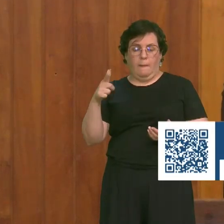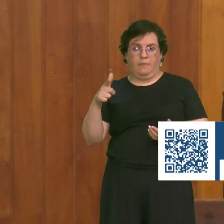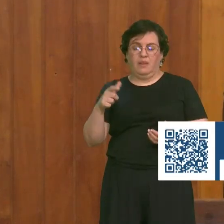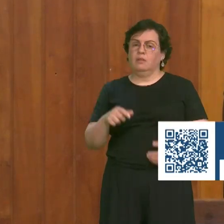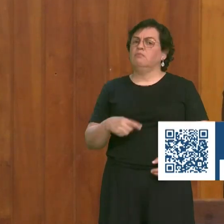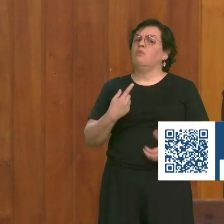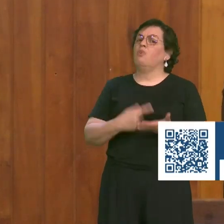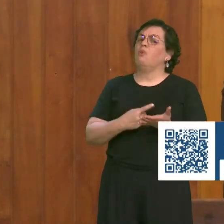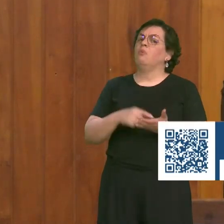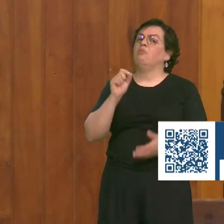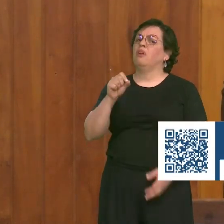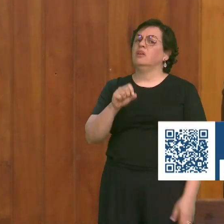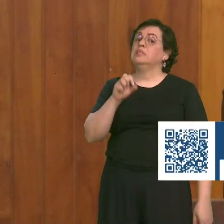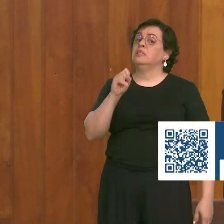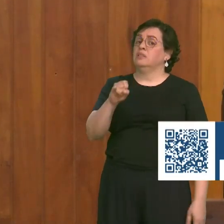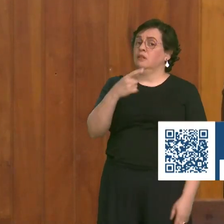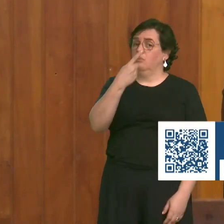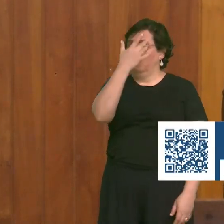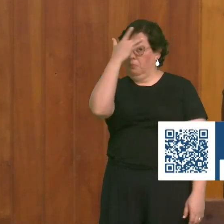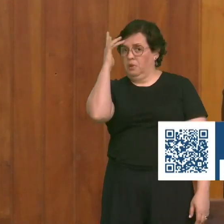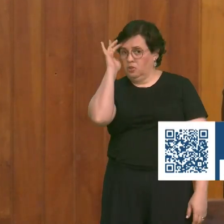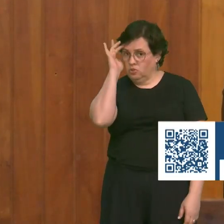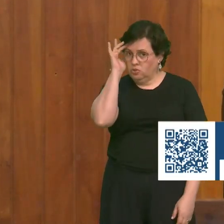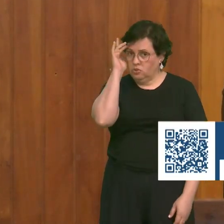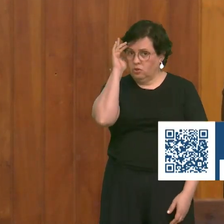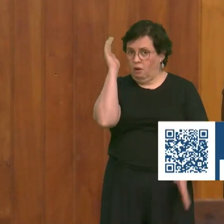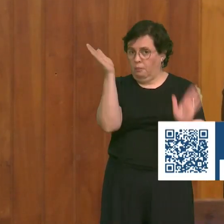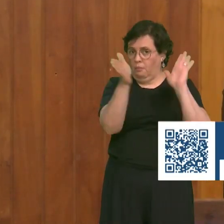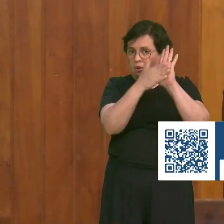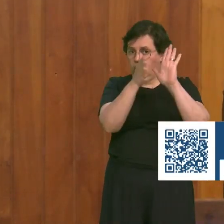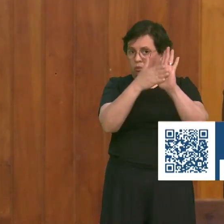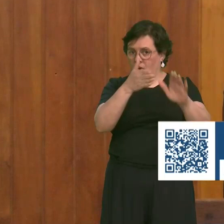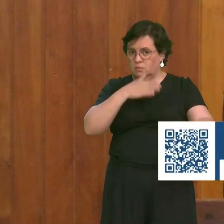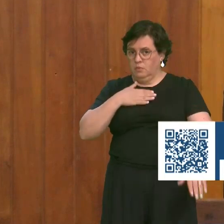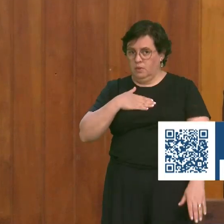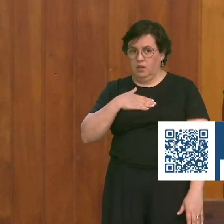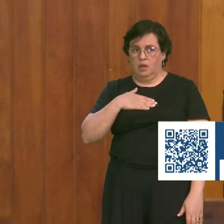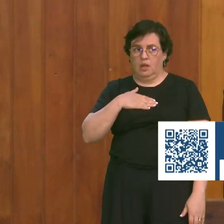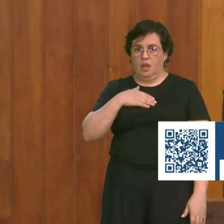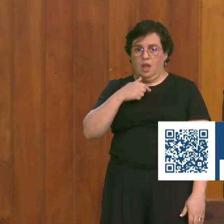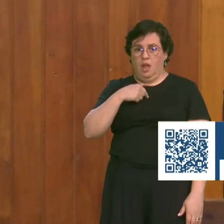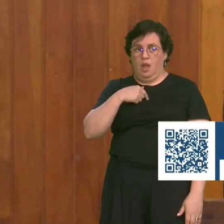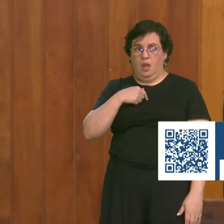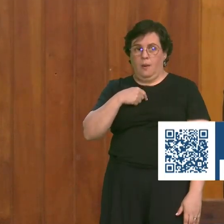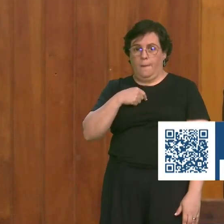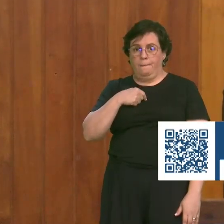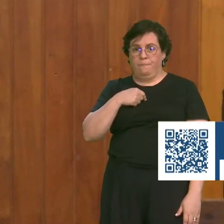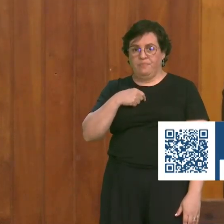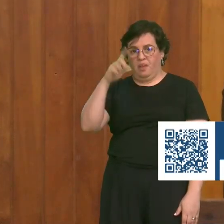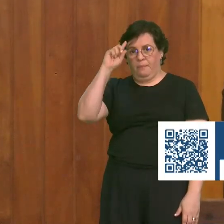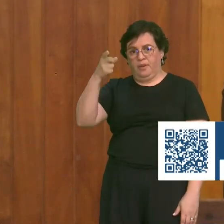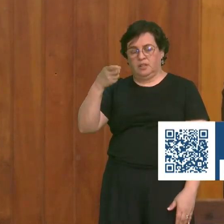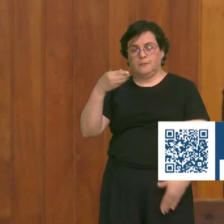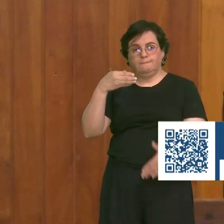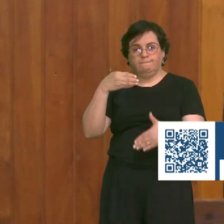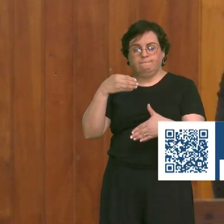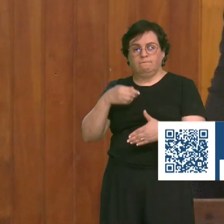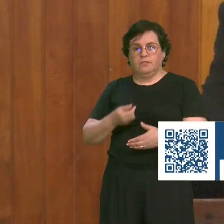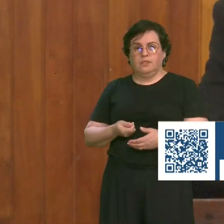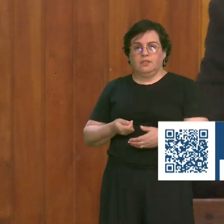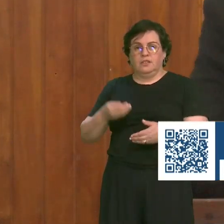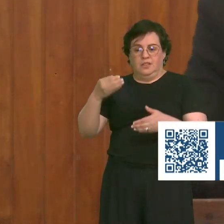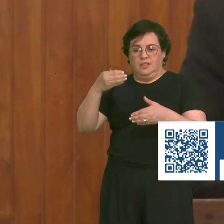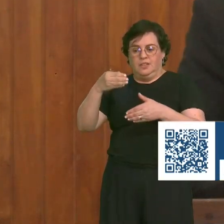vem fazer uma proposta dessas para mim Eu mando pegar a proposta enfiar dentro da gaveta de onde veio a